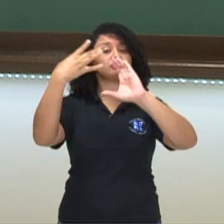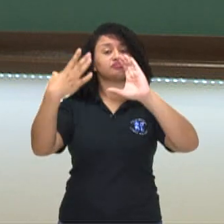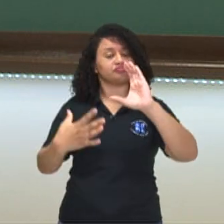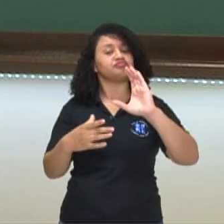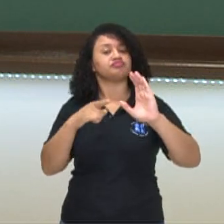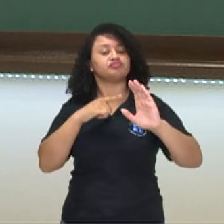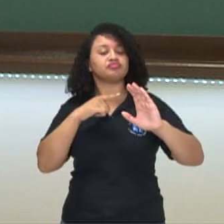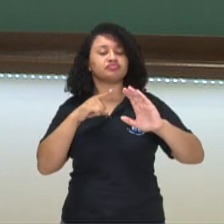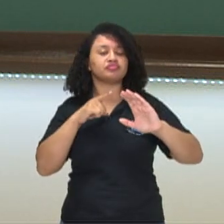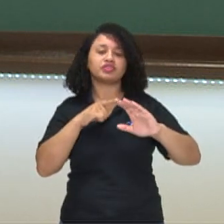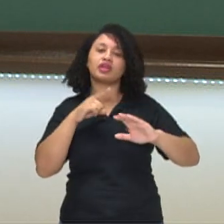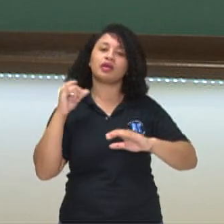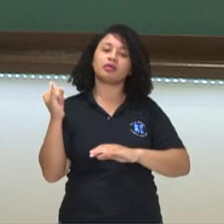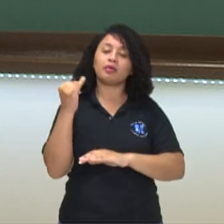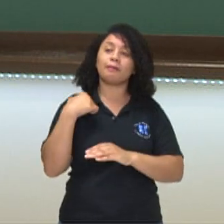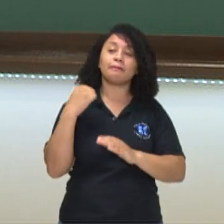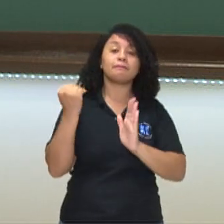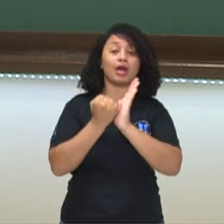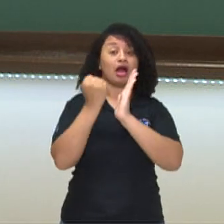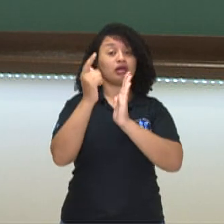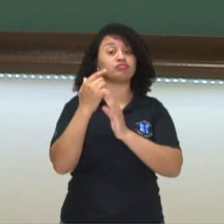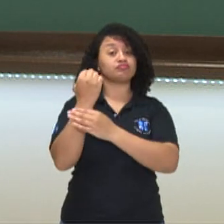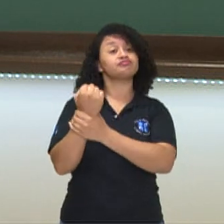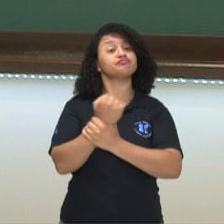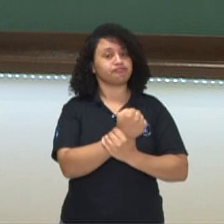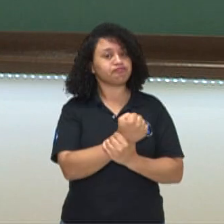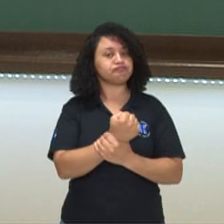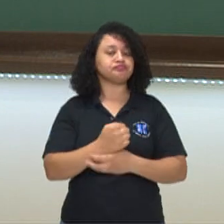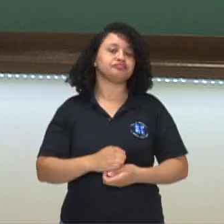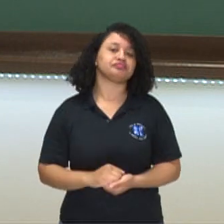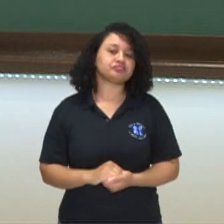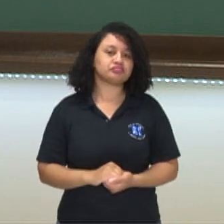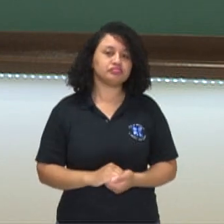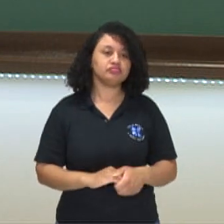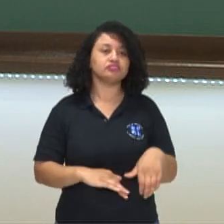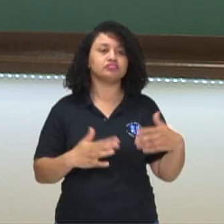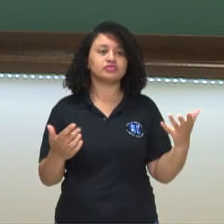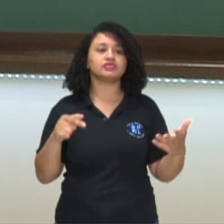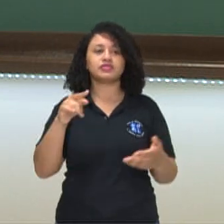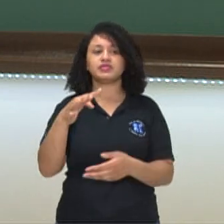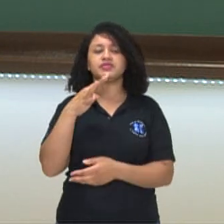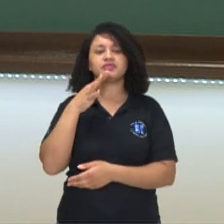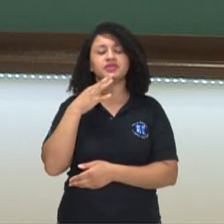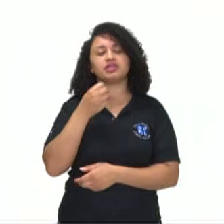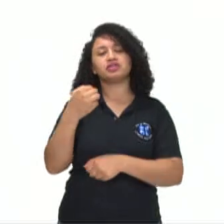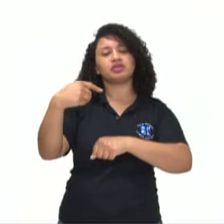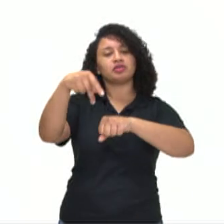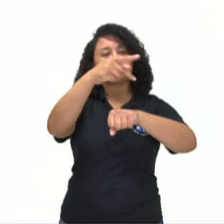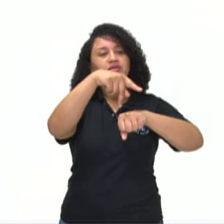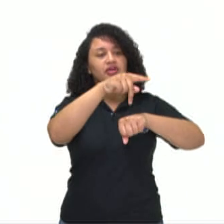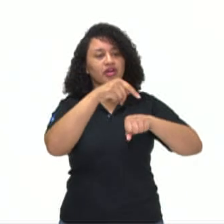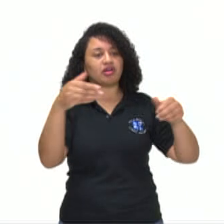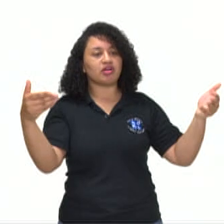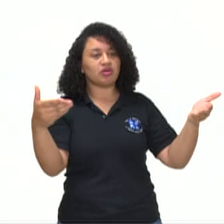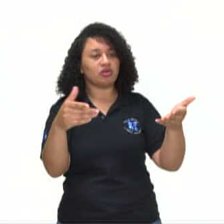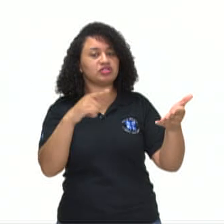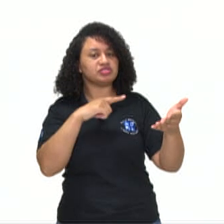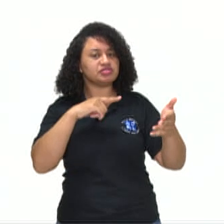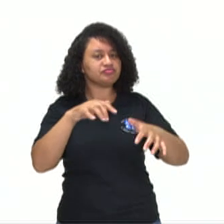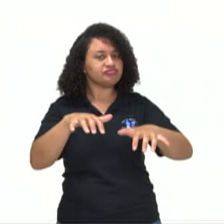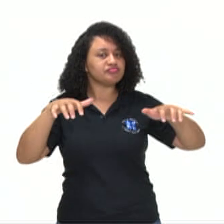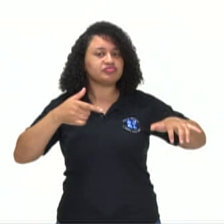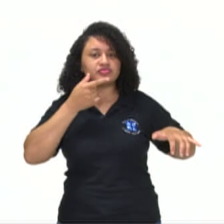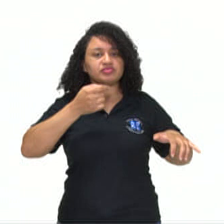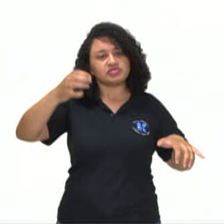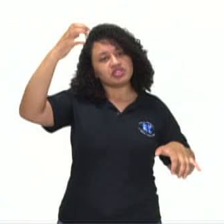né, marcantes do absolutismo. Então, aqui você conhece algum país que atualmente tem a monarquia